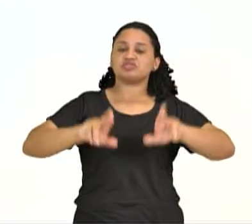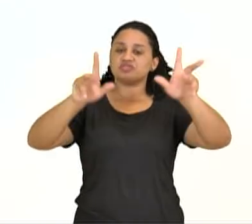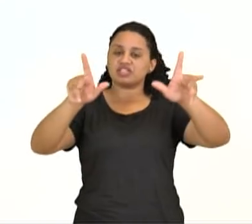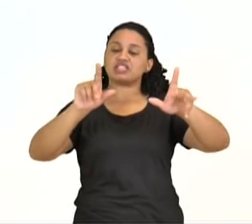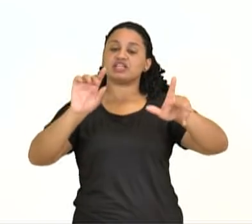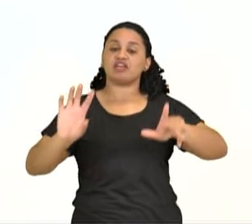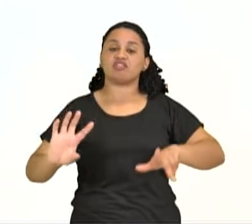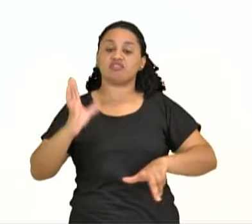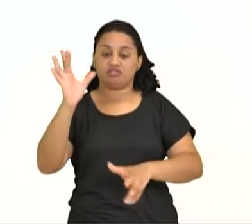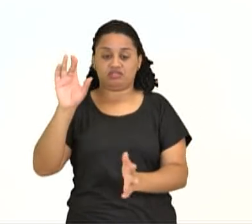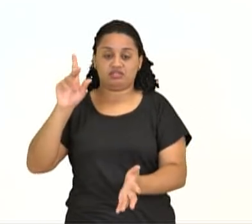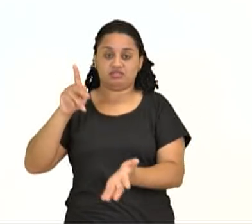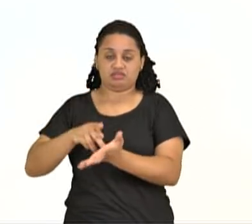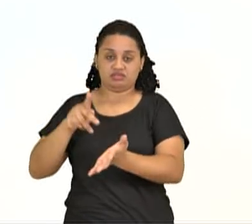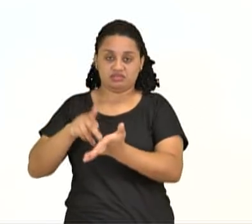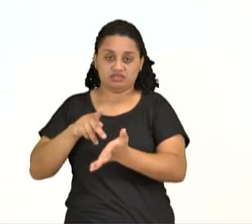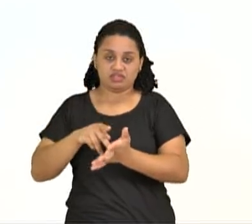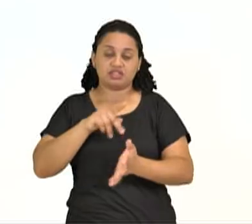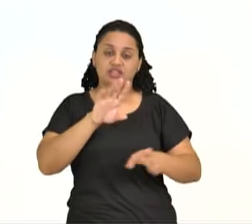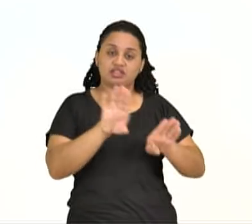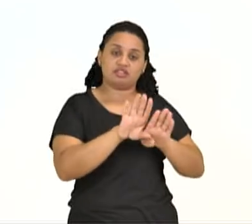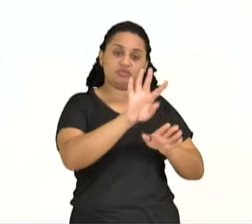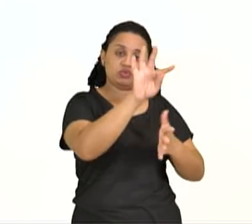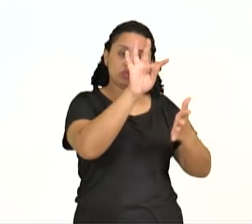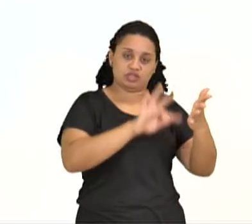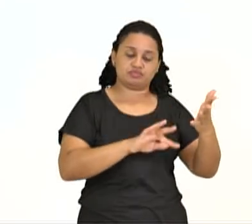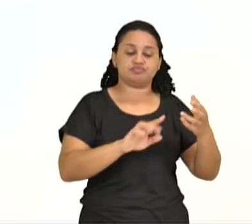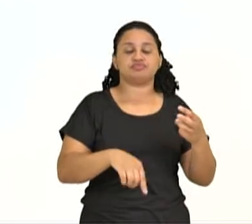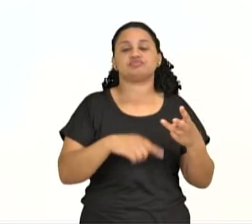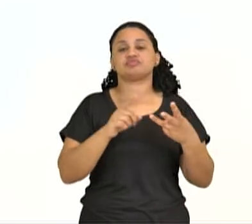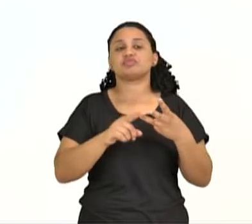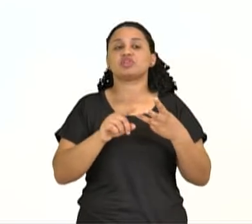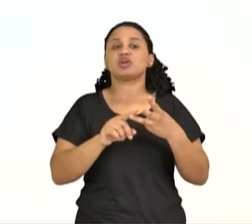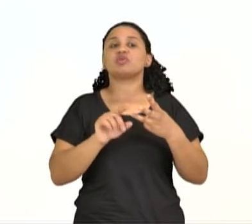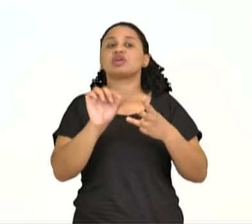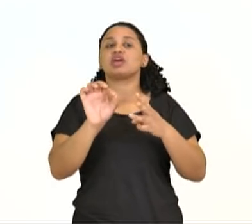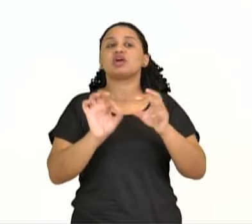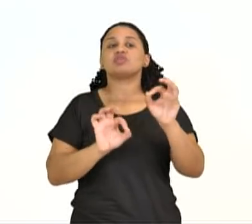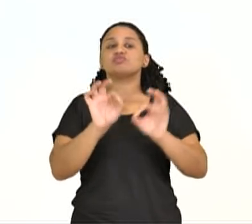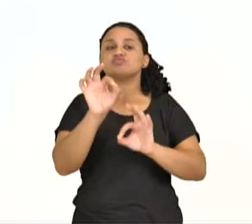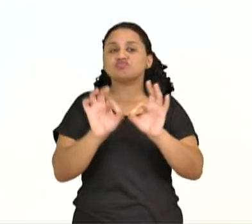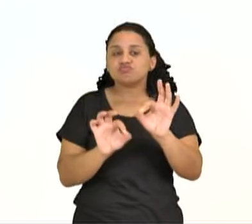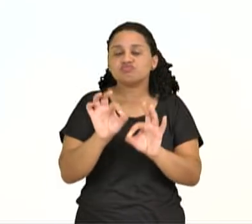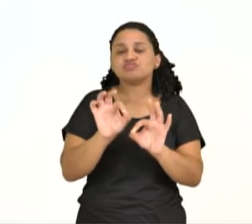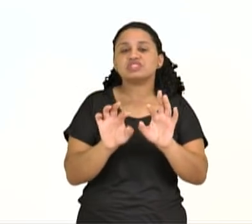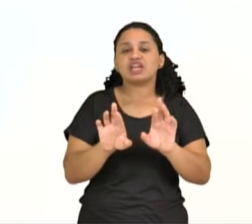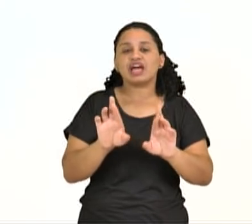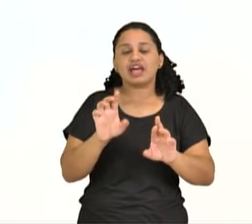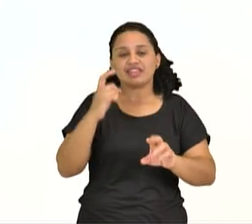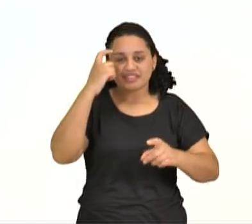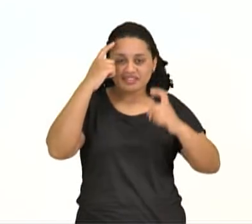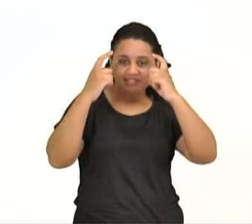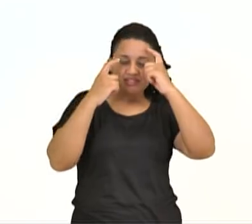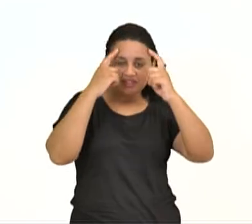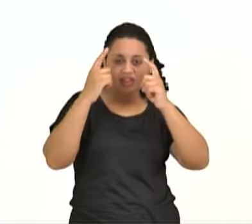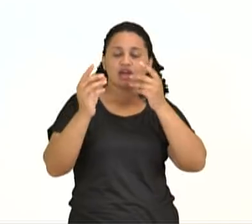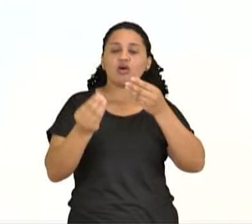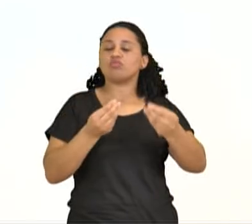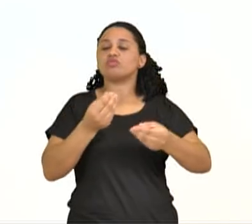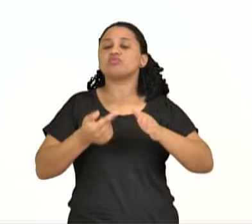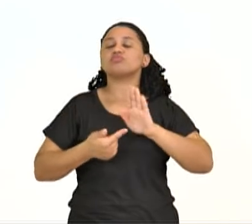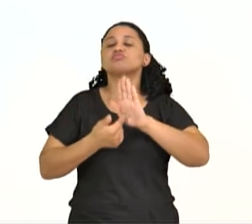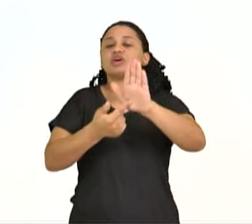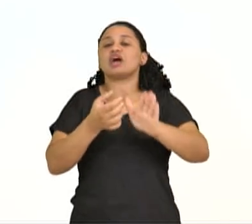de opinião em um texto. E organizar as ideias para a emissão de opinião de